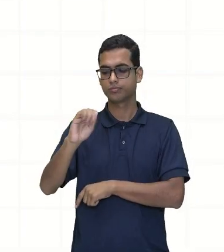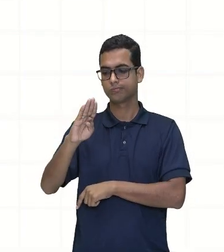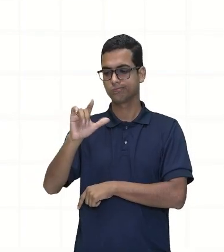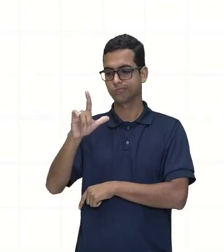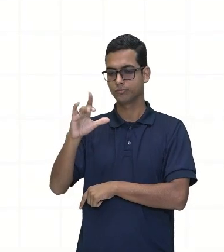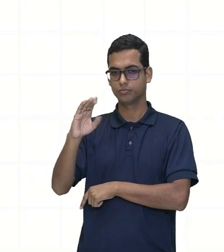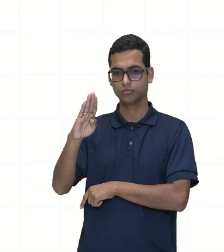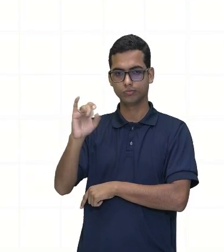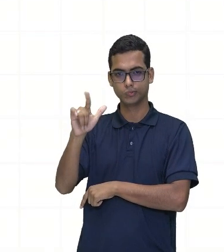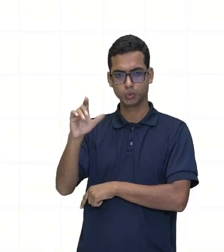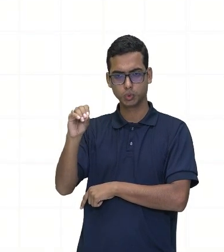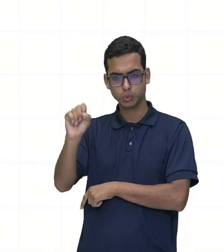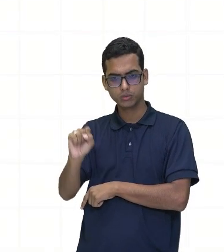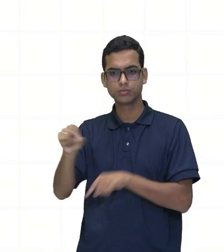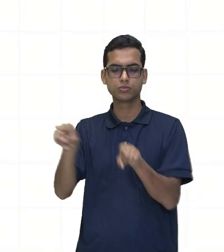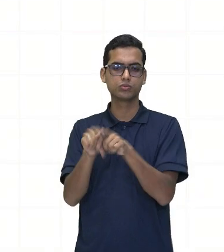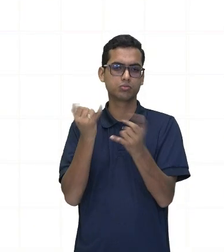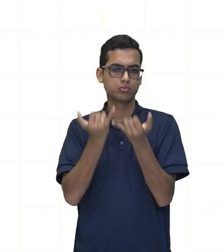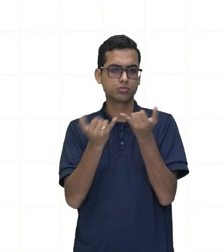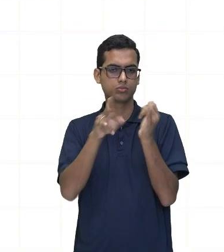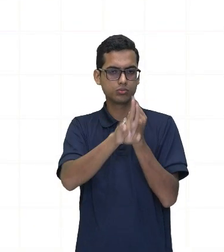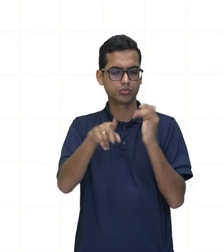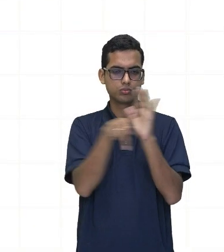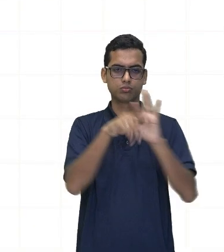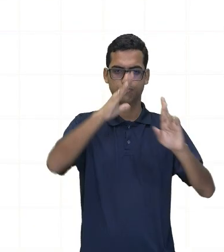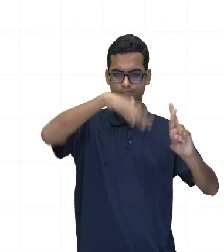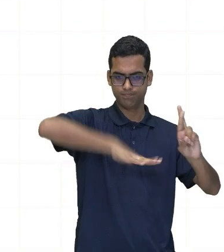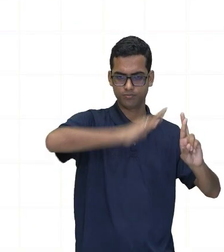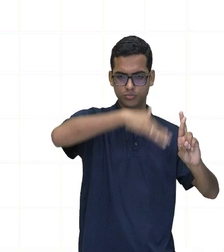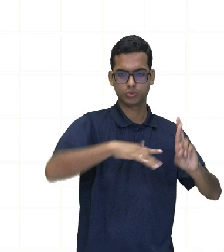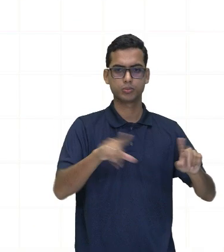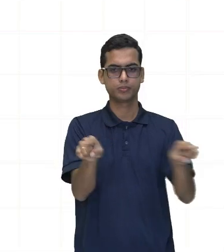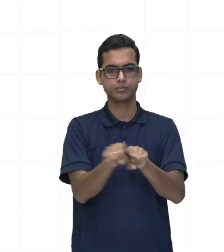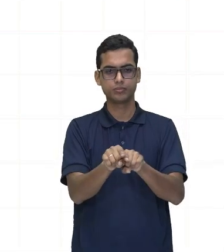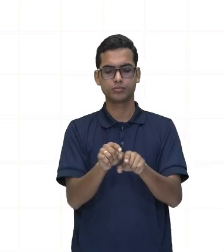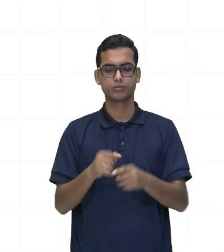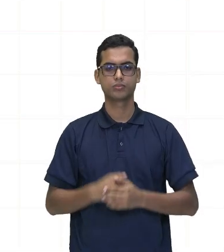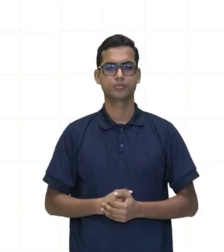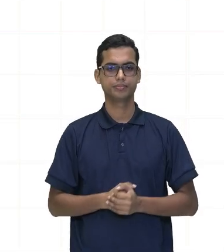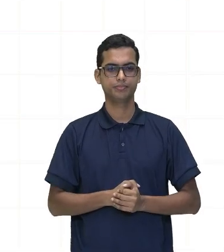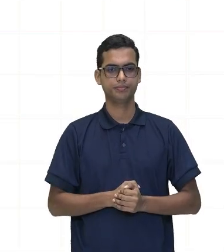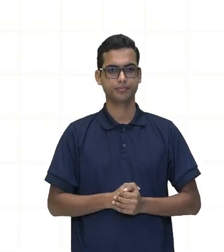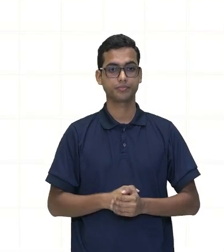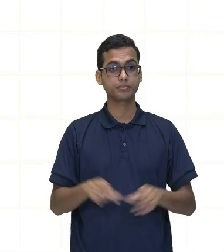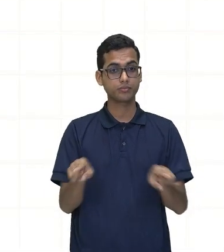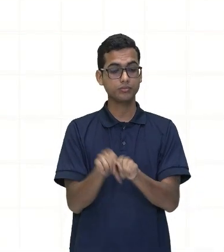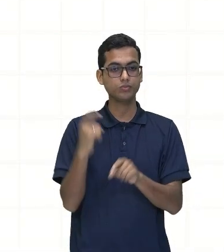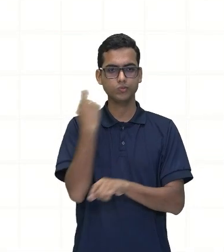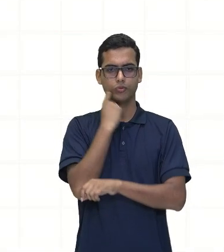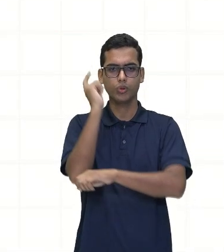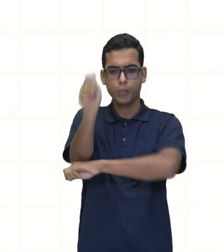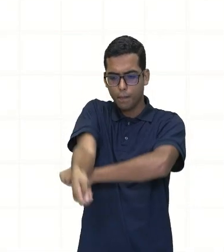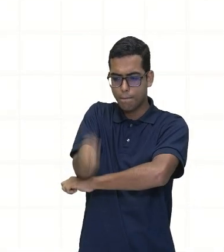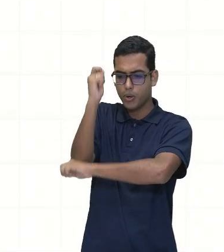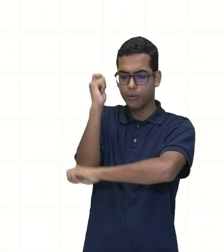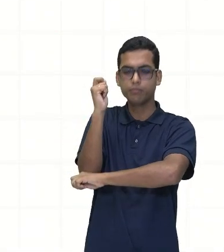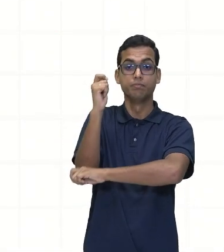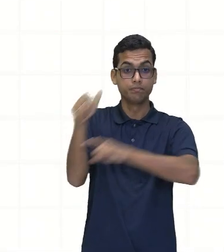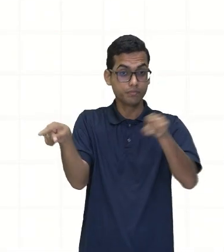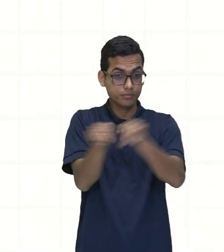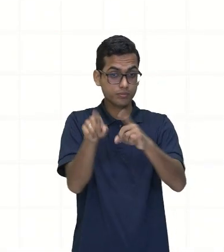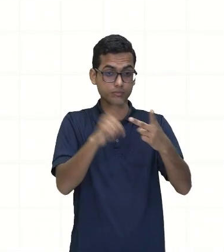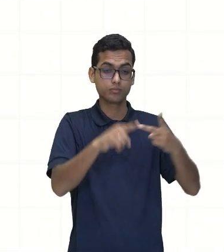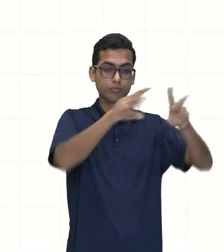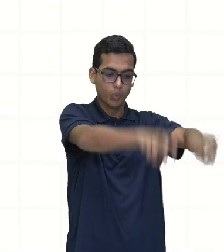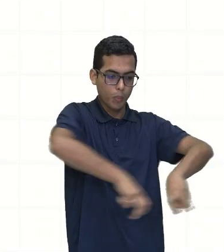né, em rios e lagos, essas comunidades, elas vão se dedicar a outras atividades, além da pesca, né, que é o caso da atividade aqui da